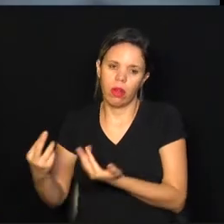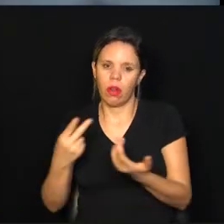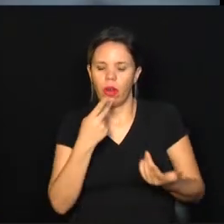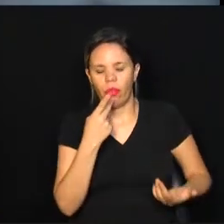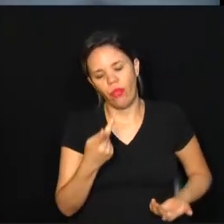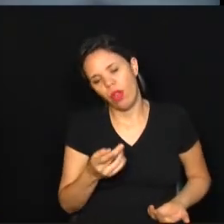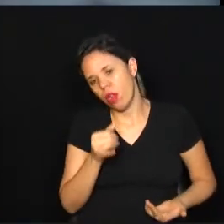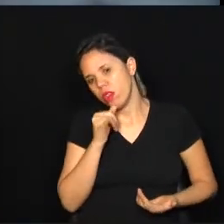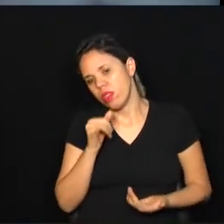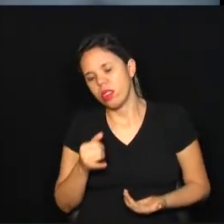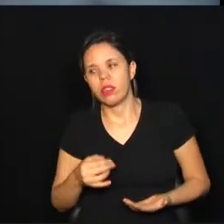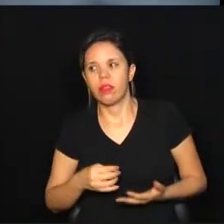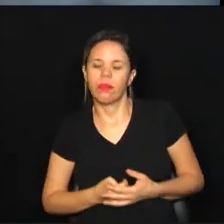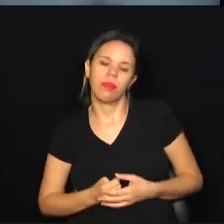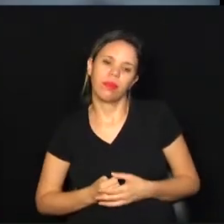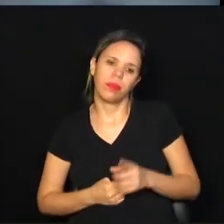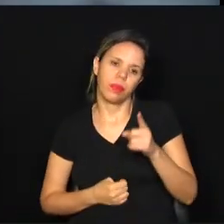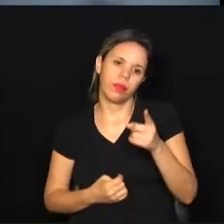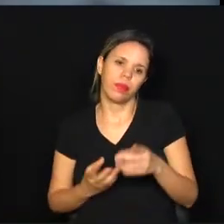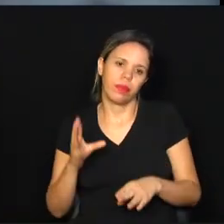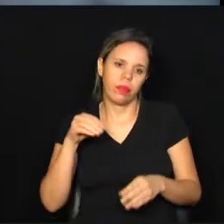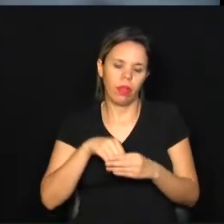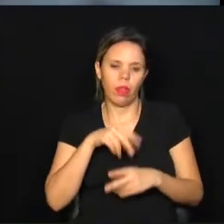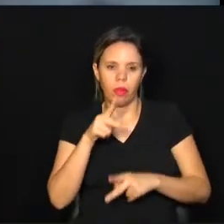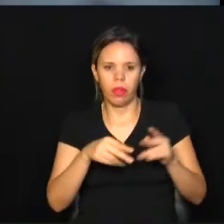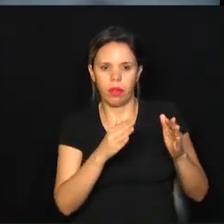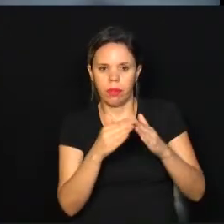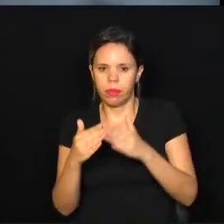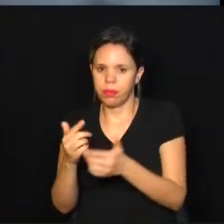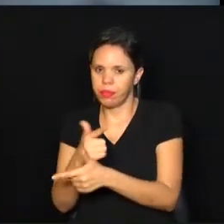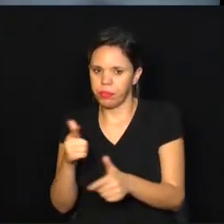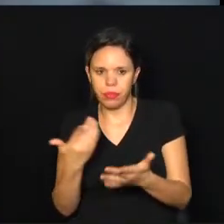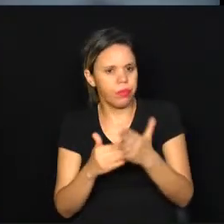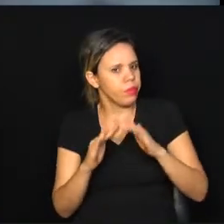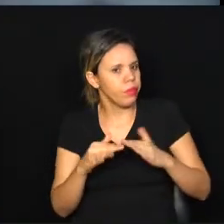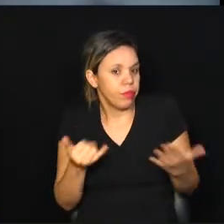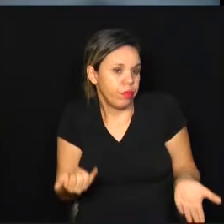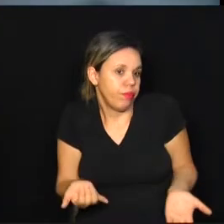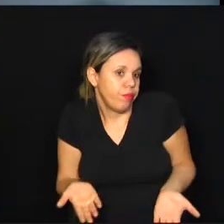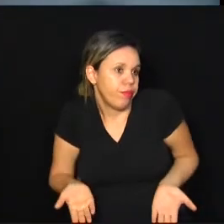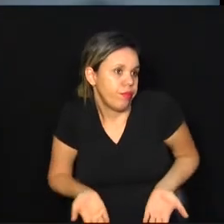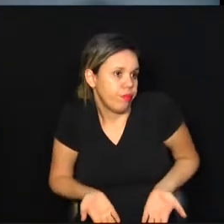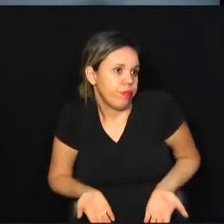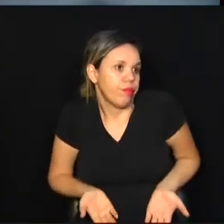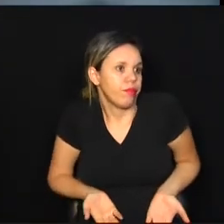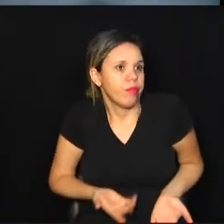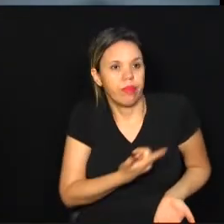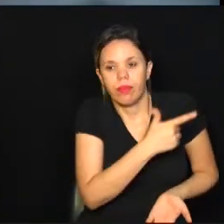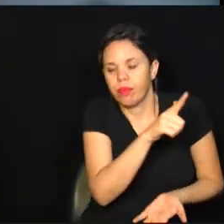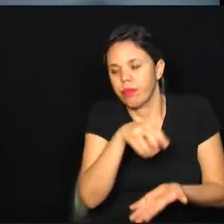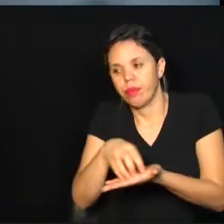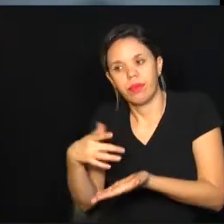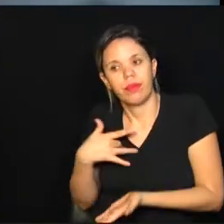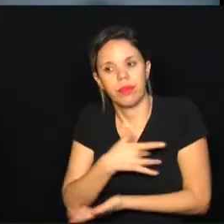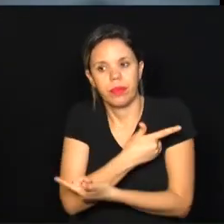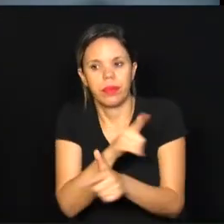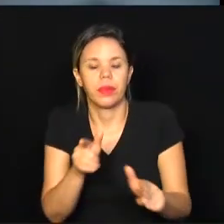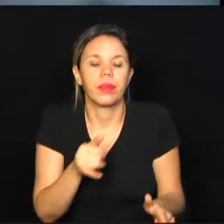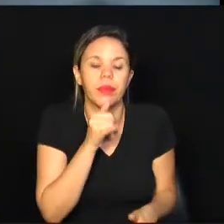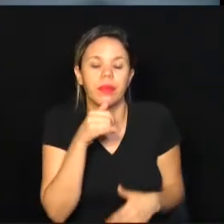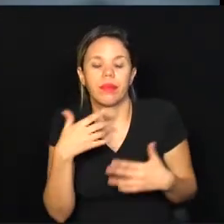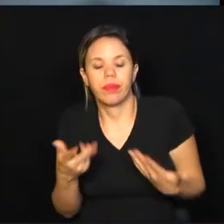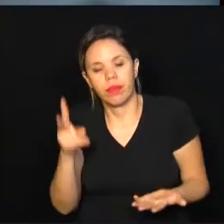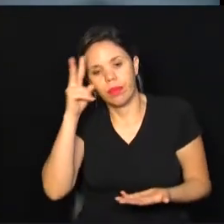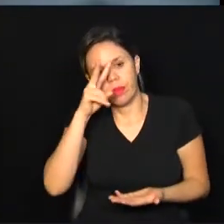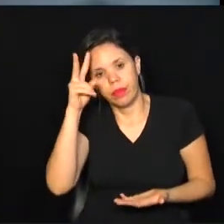né? Que você coloca um monte de gente lá e não tem escola, e não tem o centro de saúde. Então,